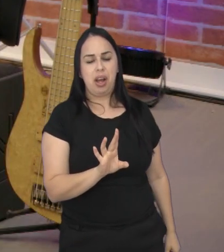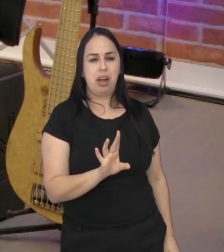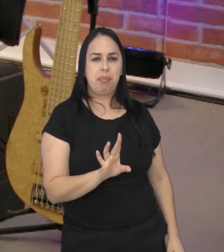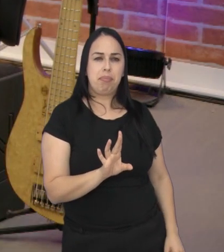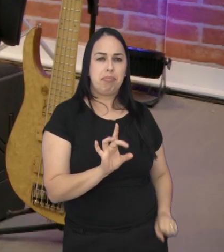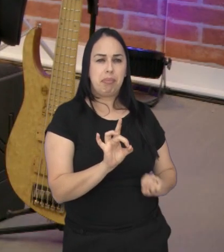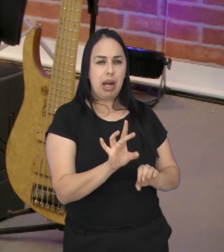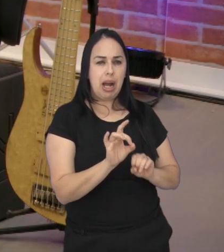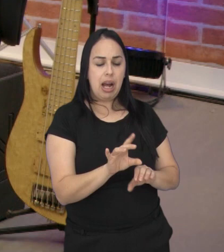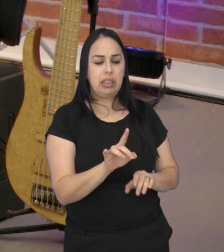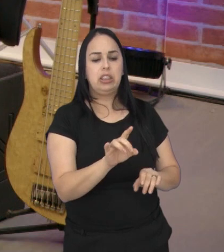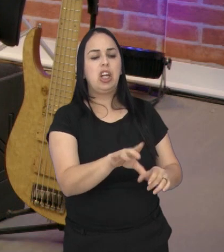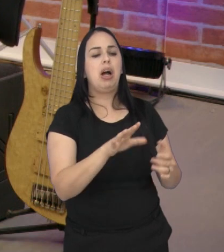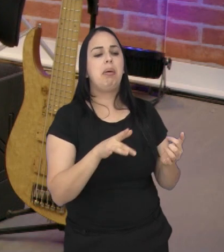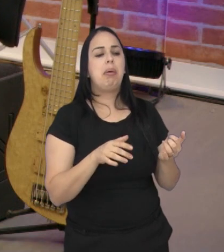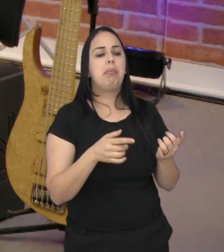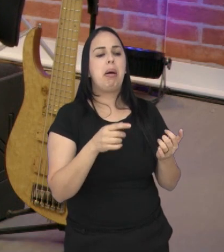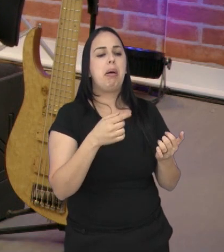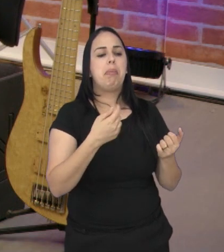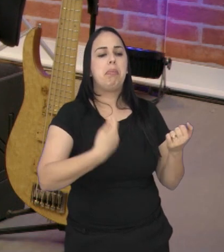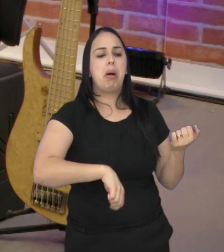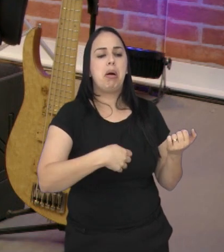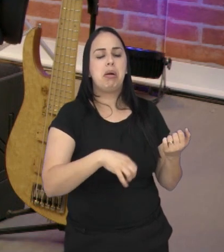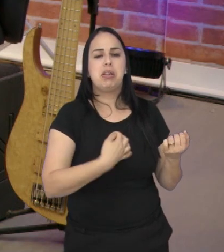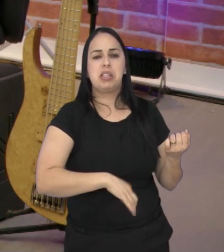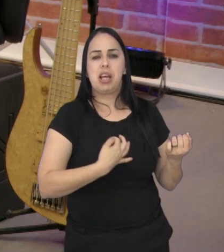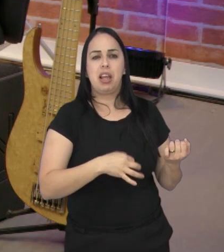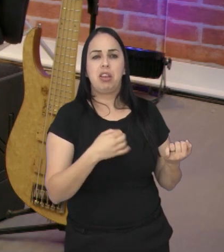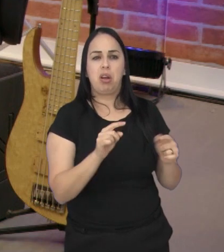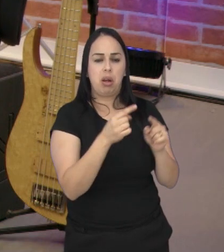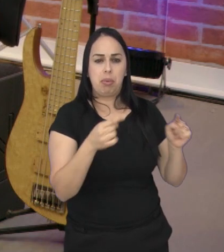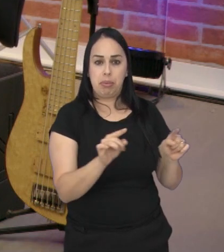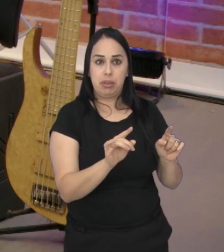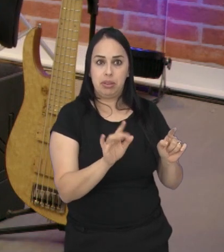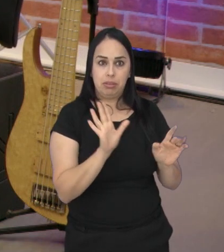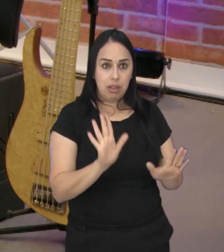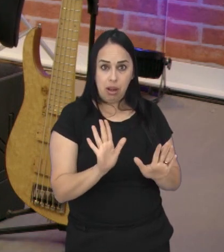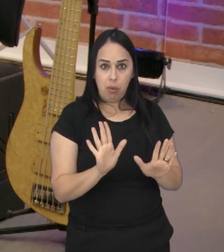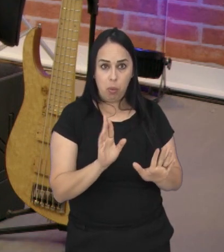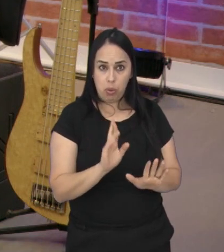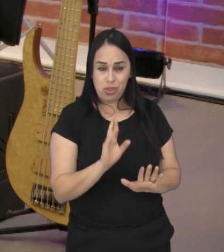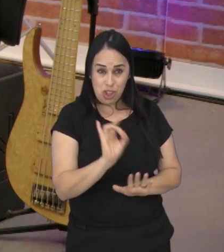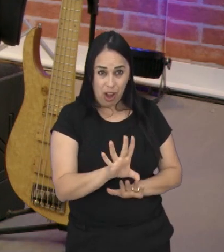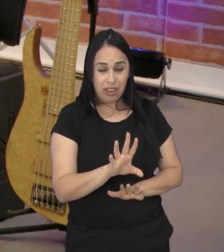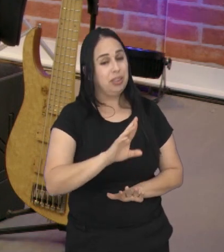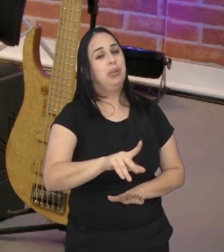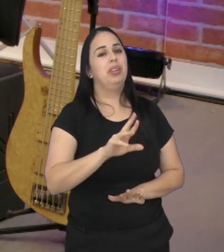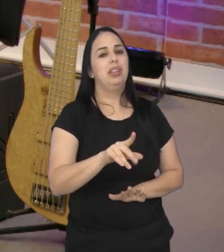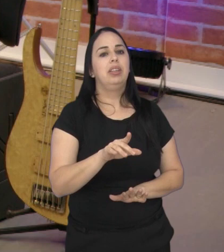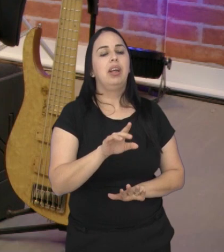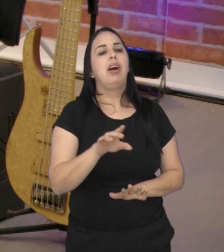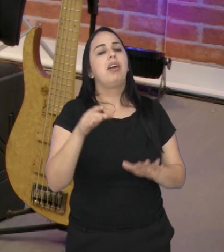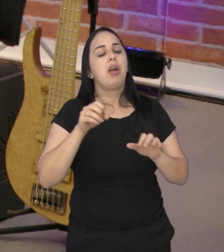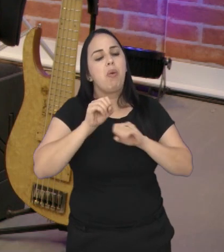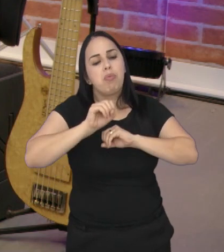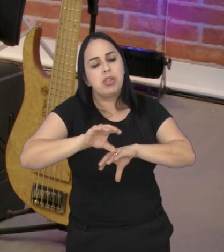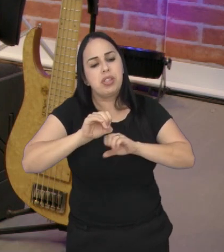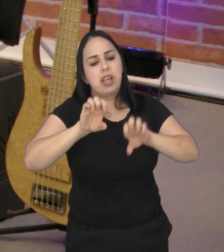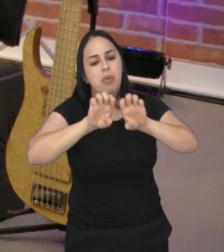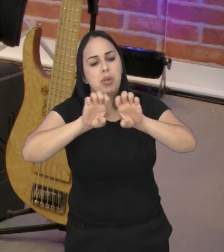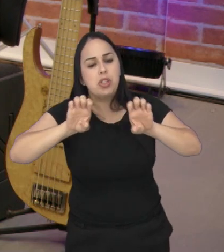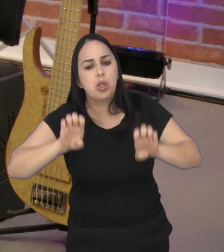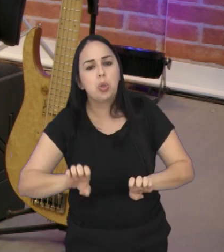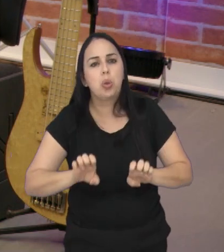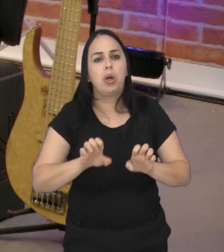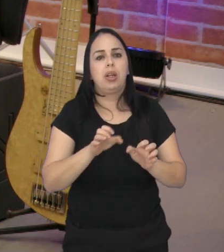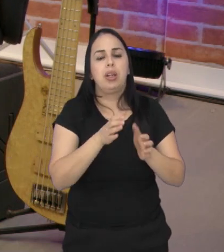tipo, beleza, toca ele, a partitura e tal. Não, você realmente estrutura, tipo assim, mano, vai por aqui. Não faz isso,